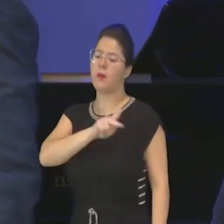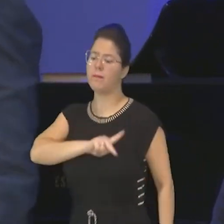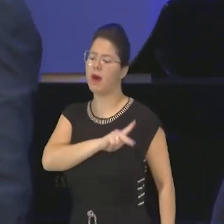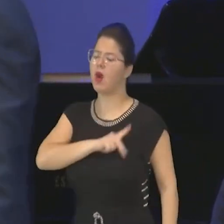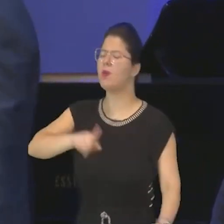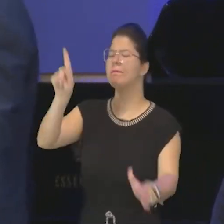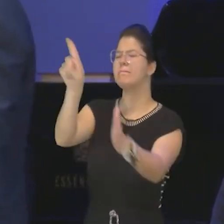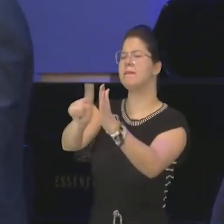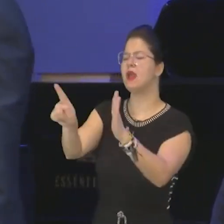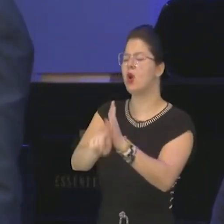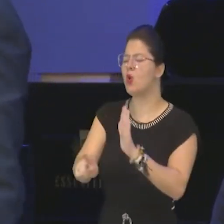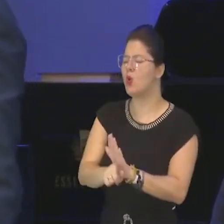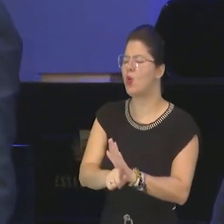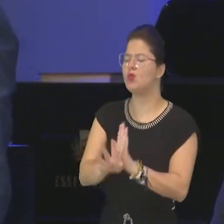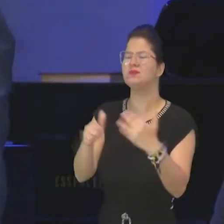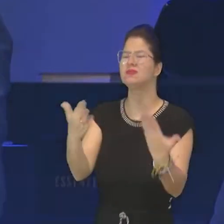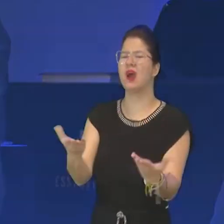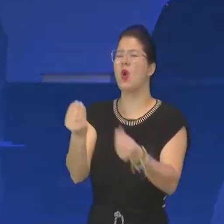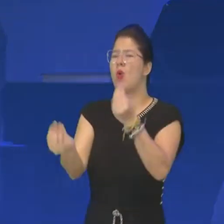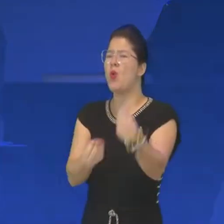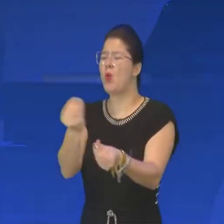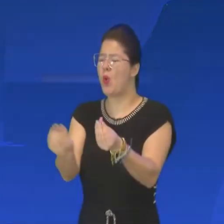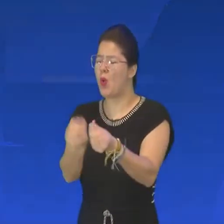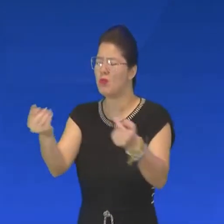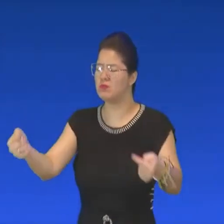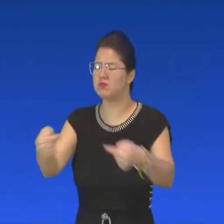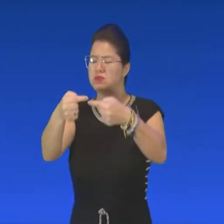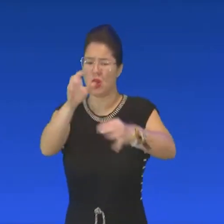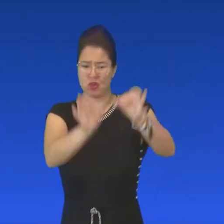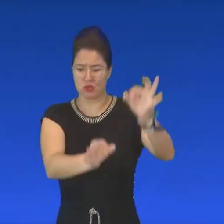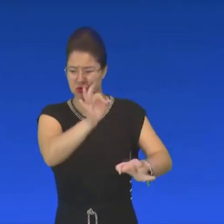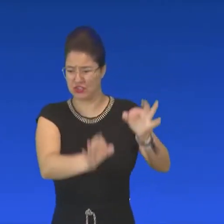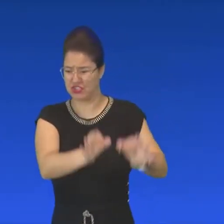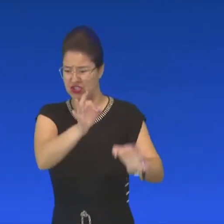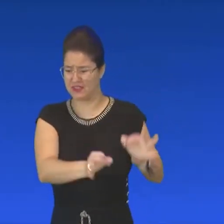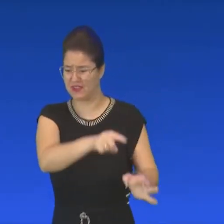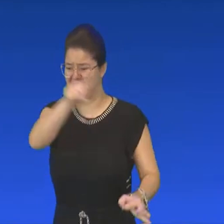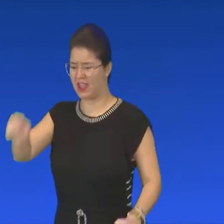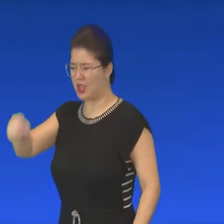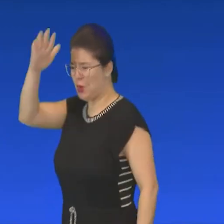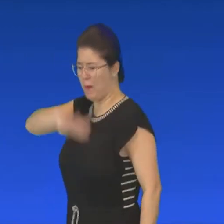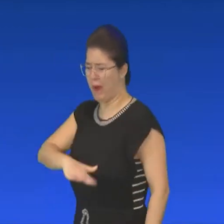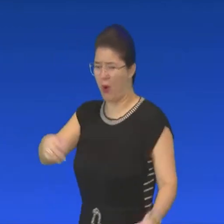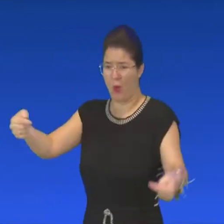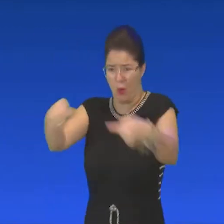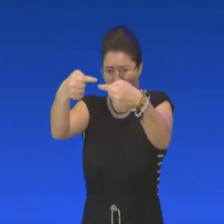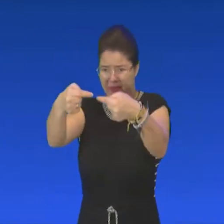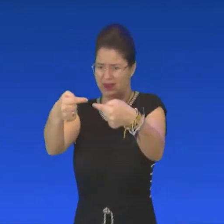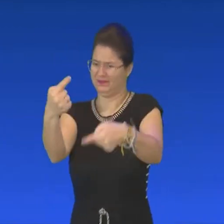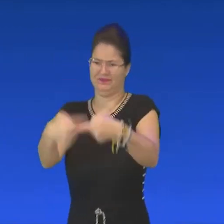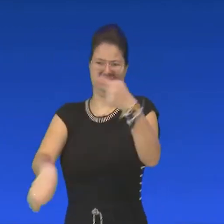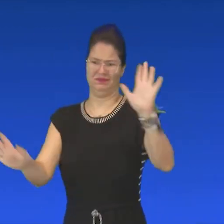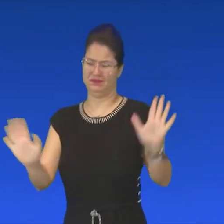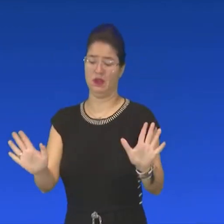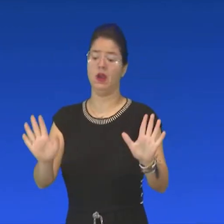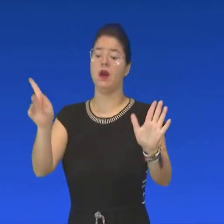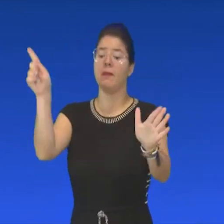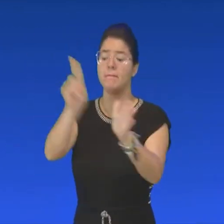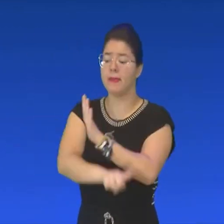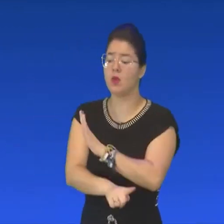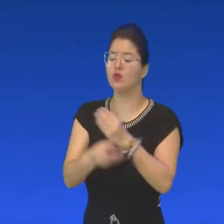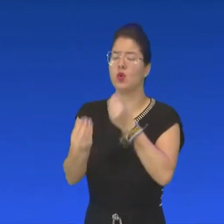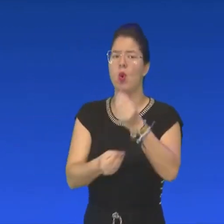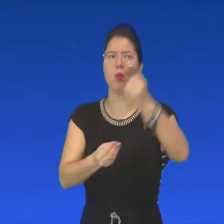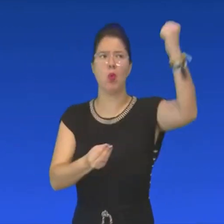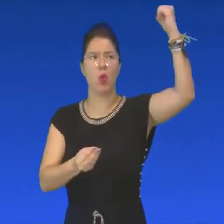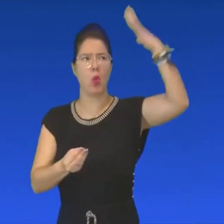perguntas. A primeira delas: que sociedade pode haver entre a justiça e a iniquidade? A segunda pergunta: que comunhão da luz com